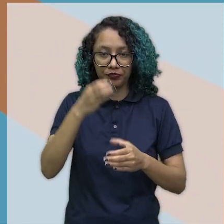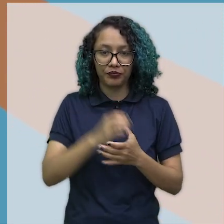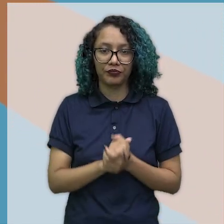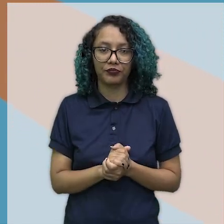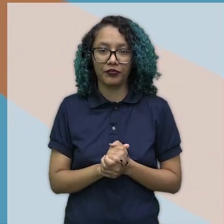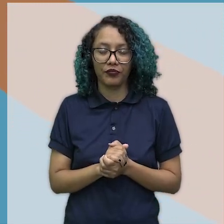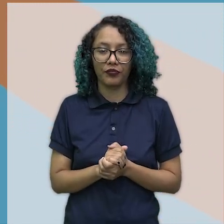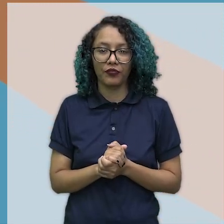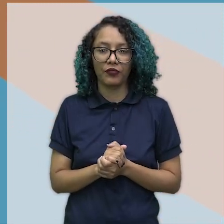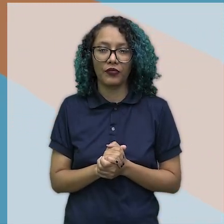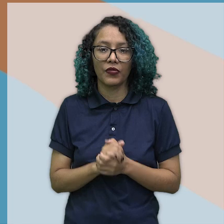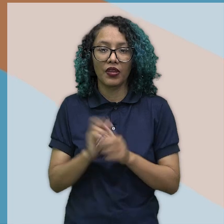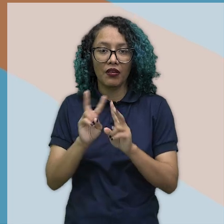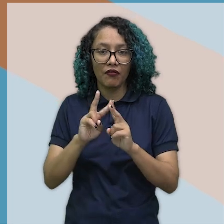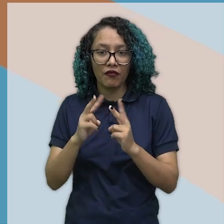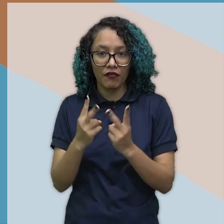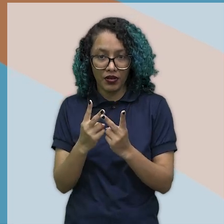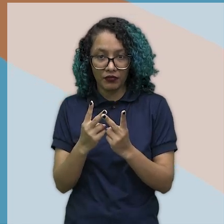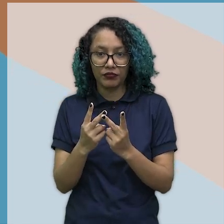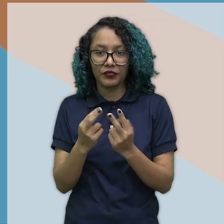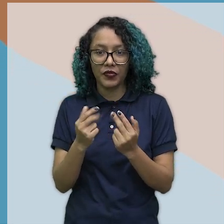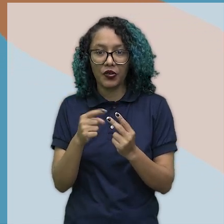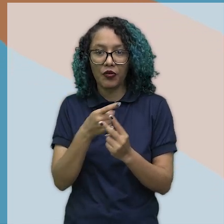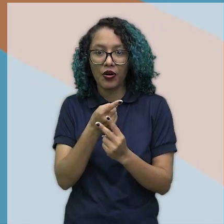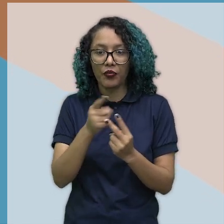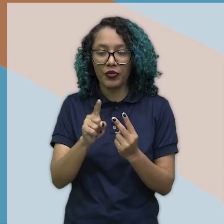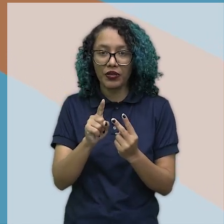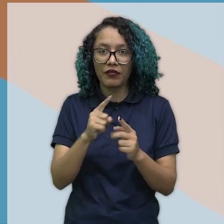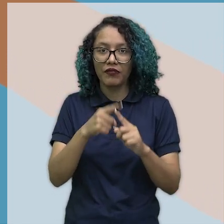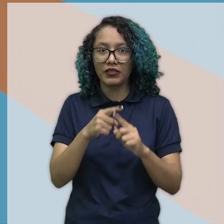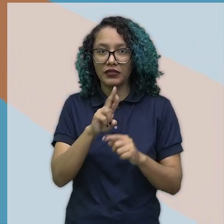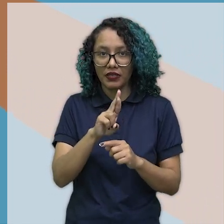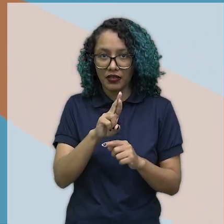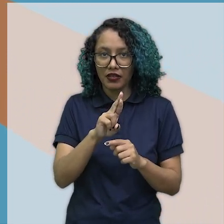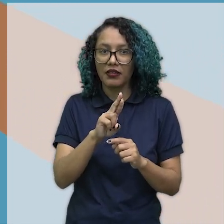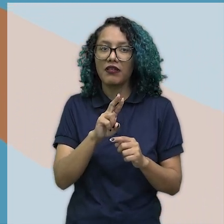Volume igual a π vezes raio ao quadrado vezes altura.